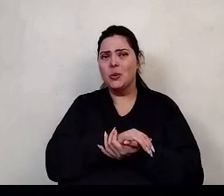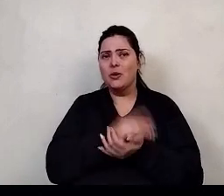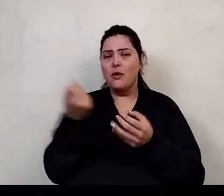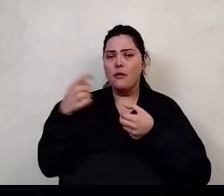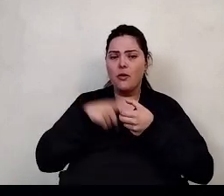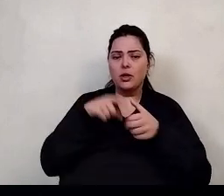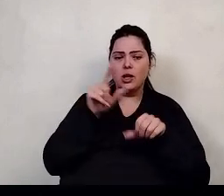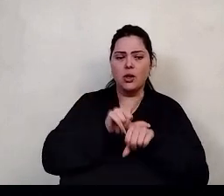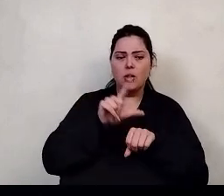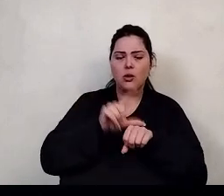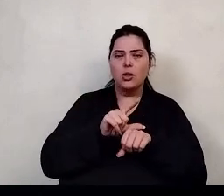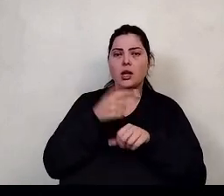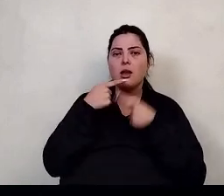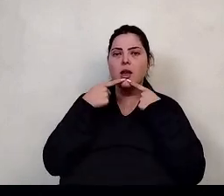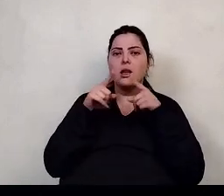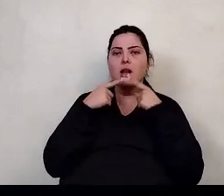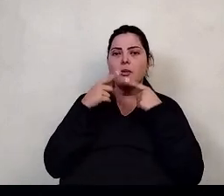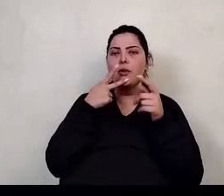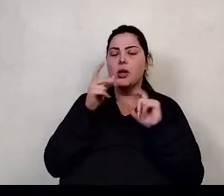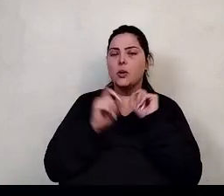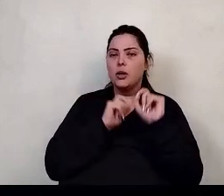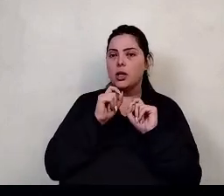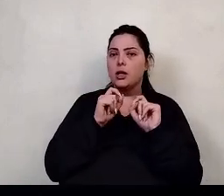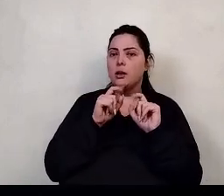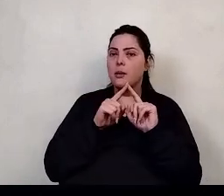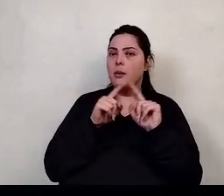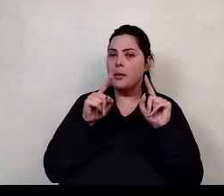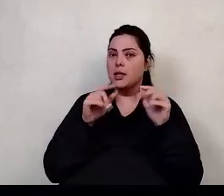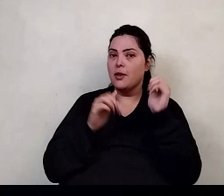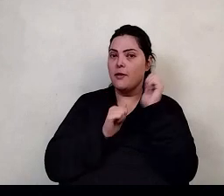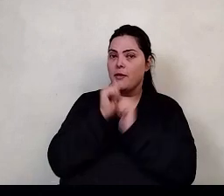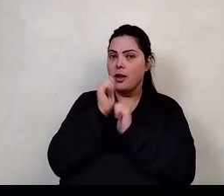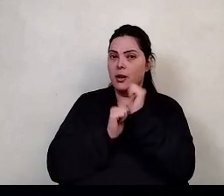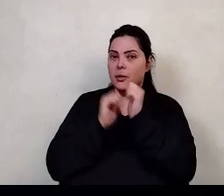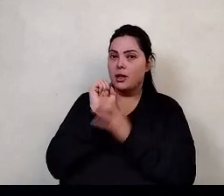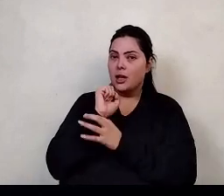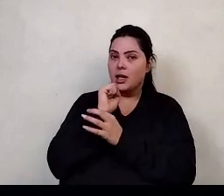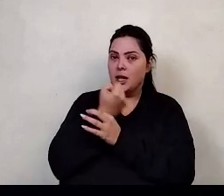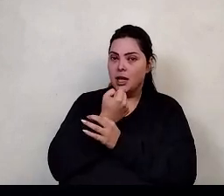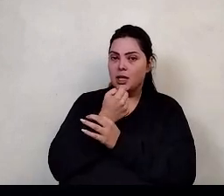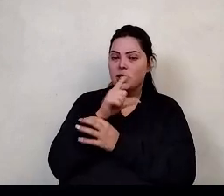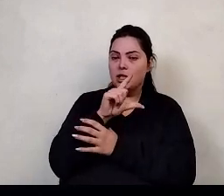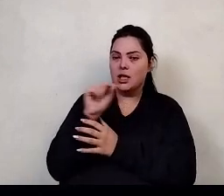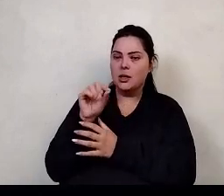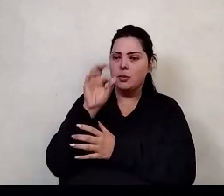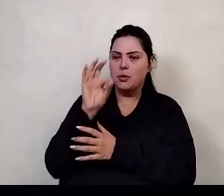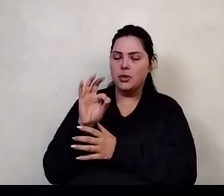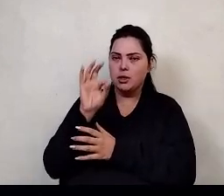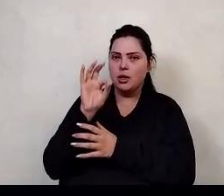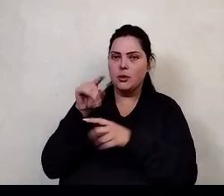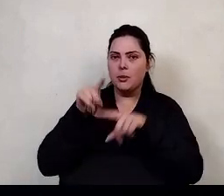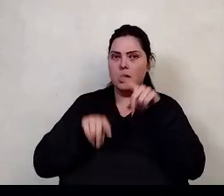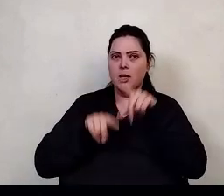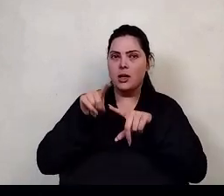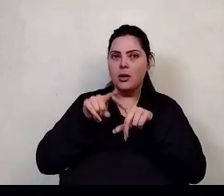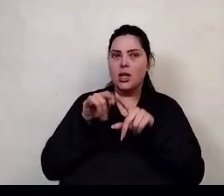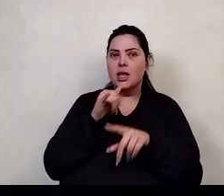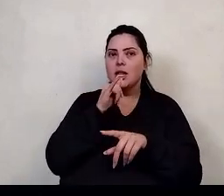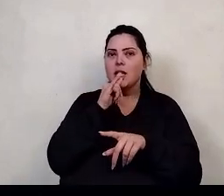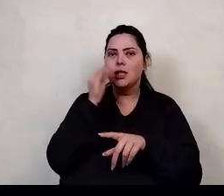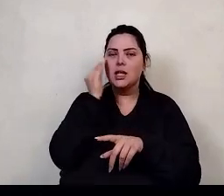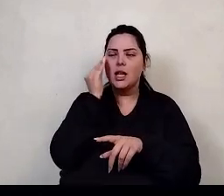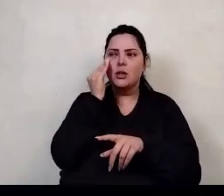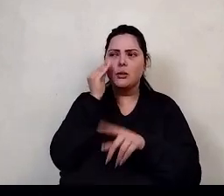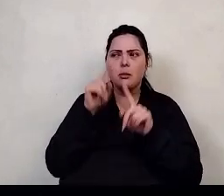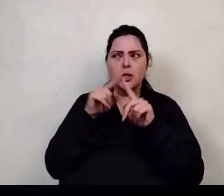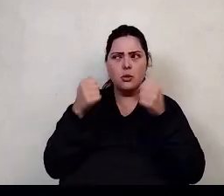concessionária e reclama. Ele vai dizer assim, ó, não, mas a fábrica garante que 100% das peças são testados. Tá, mas o carro é testado? Ah, o carro todo